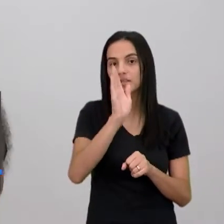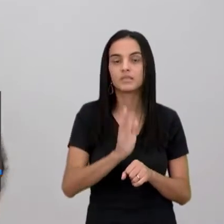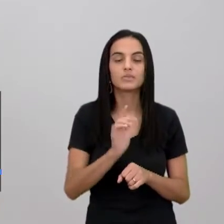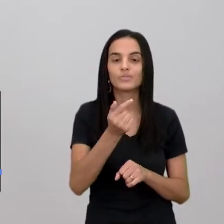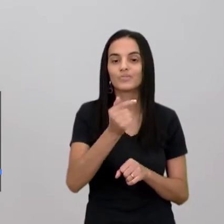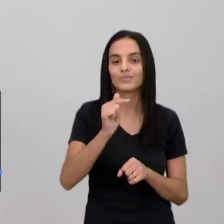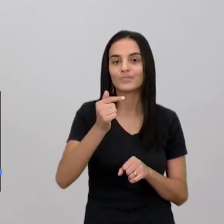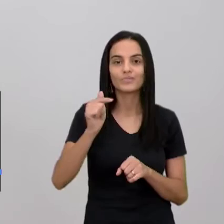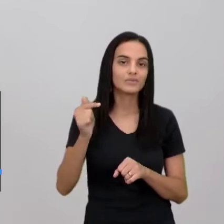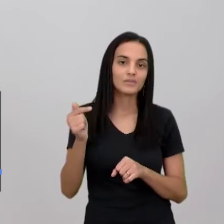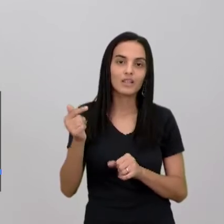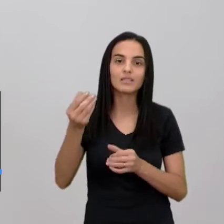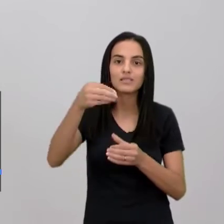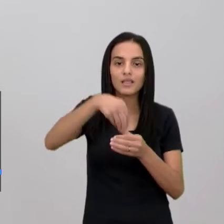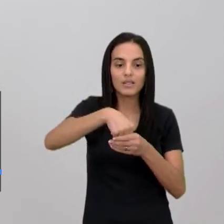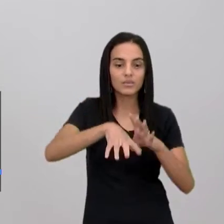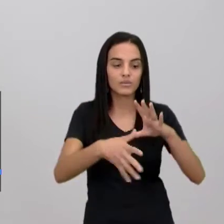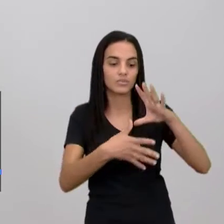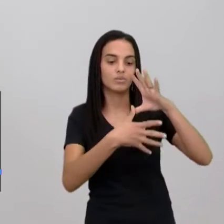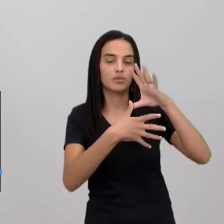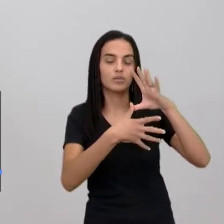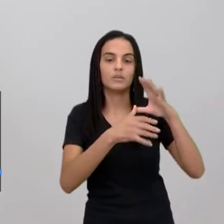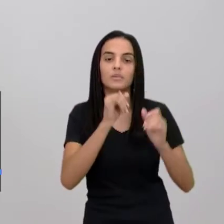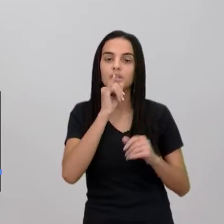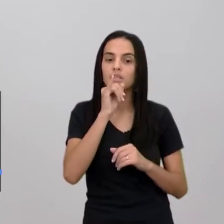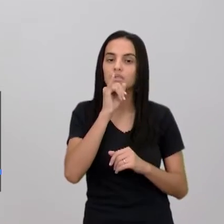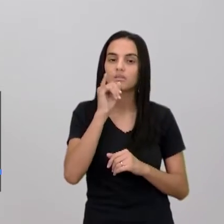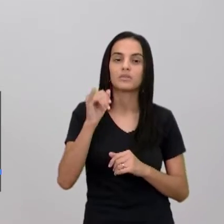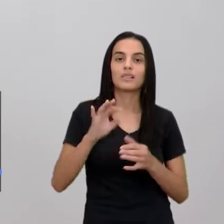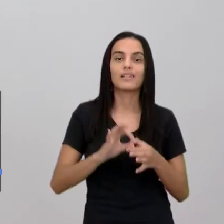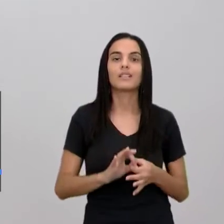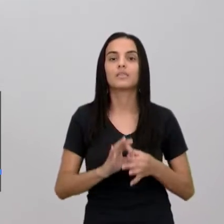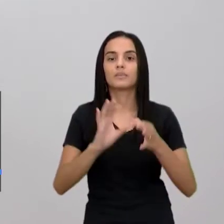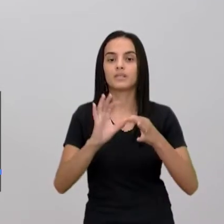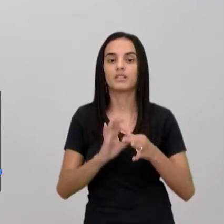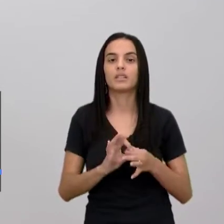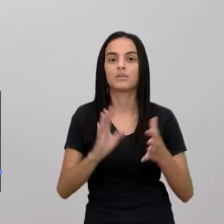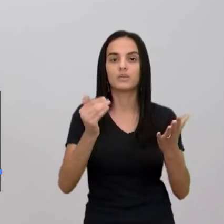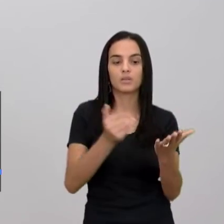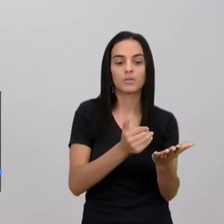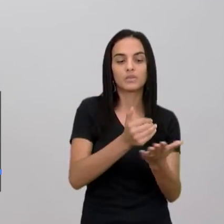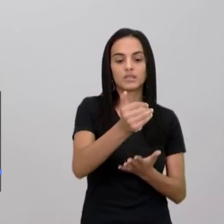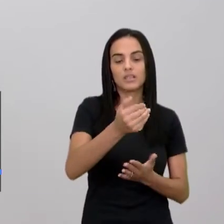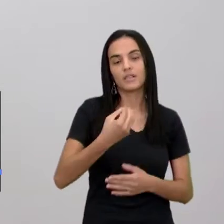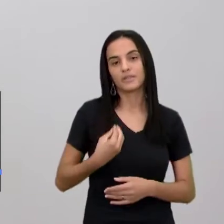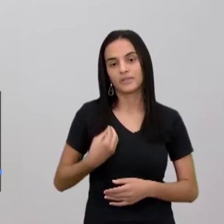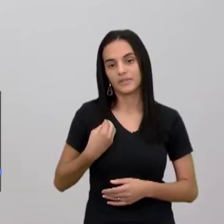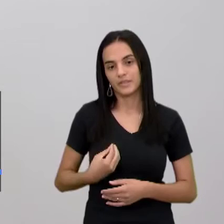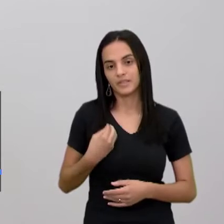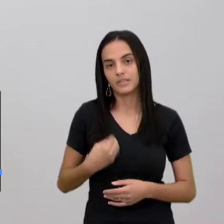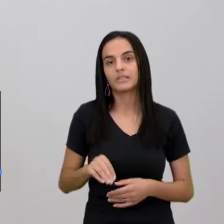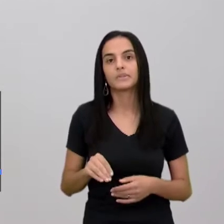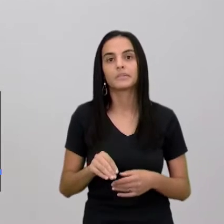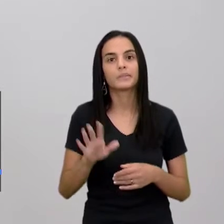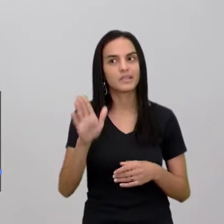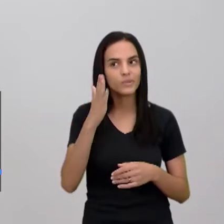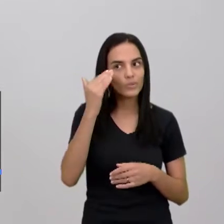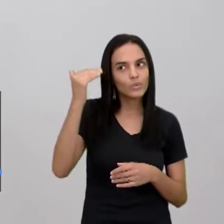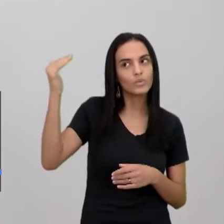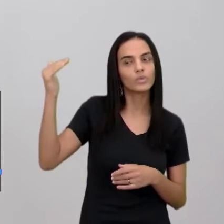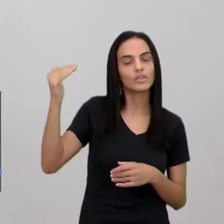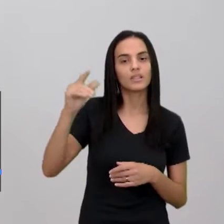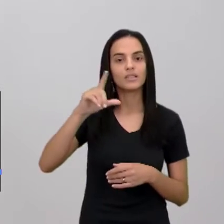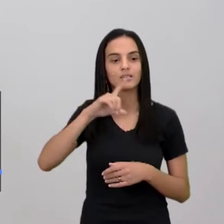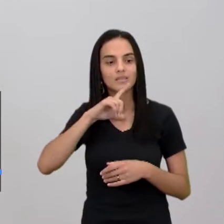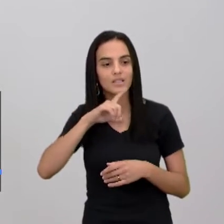no radar como algo ideal para se recomeçar uma vida. E a gente tem que, de uma forma adulta,